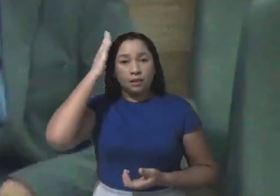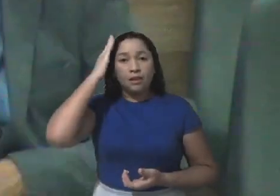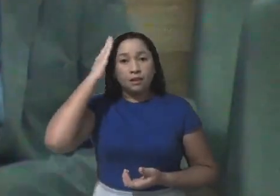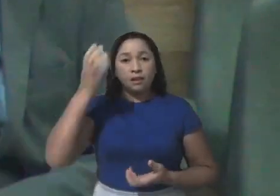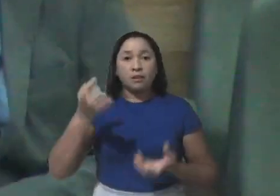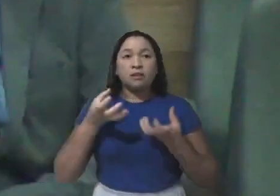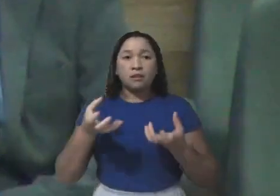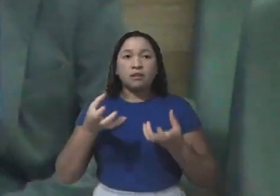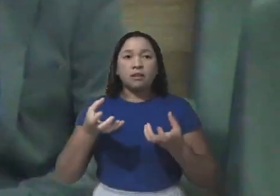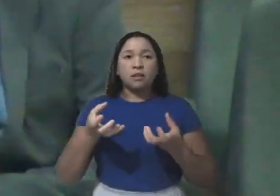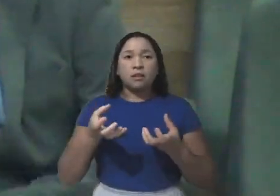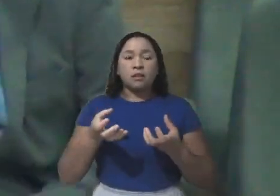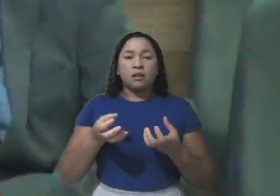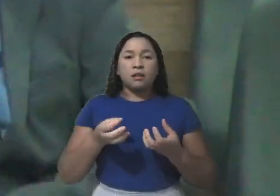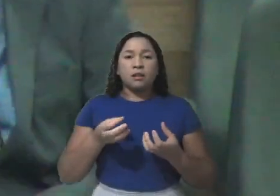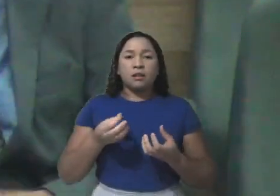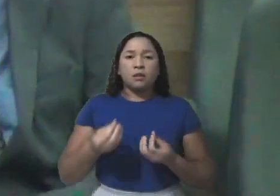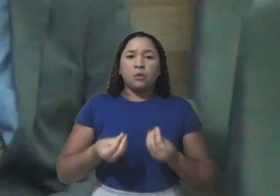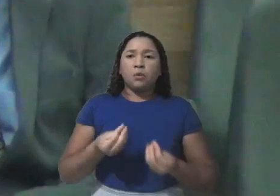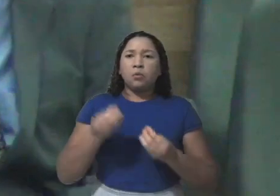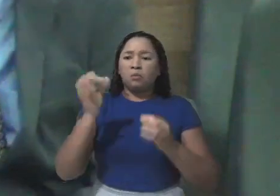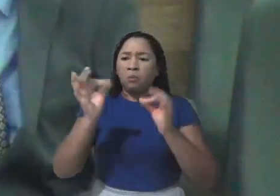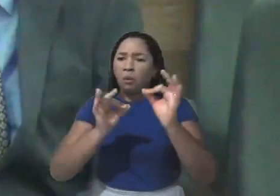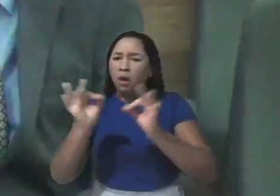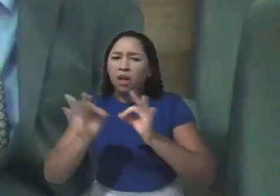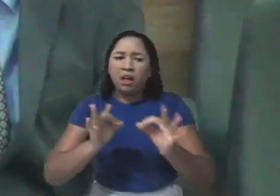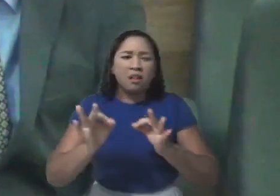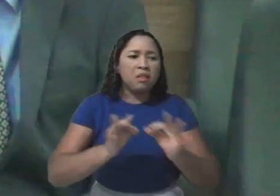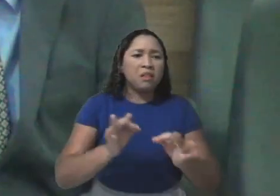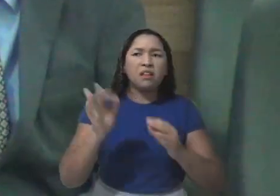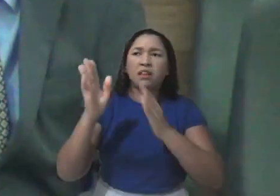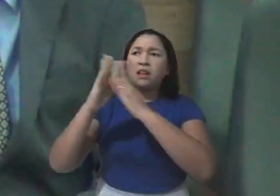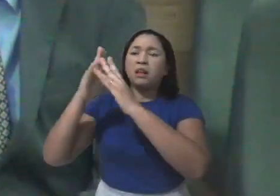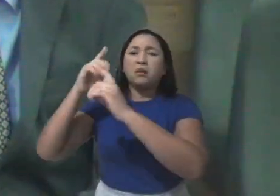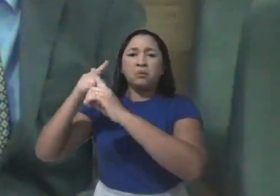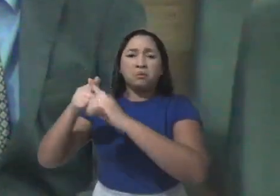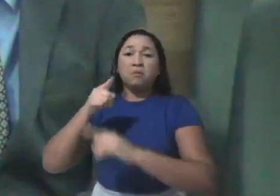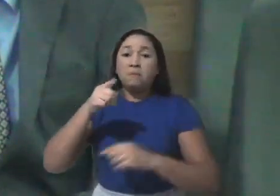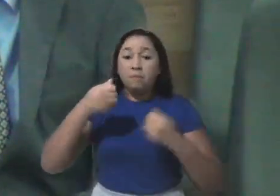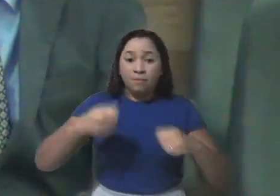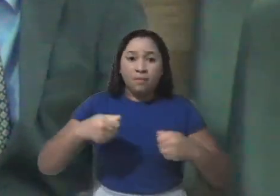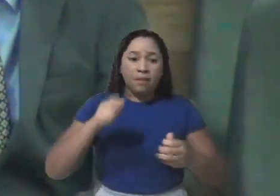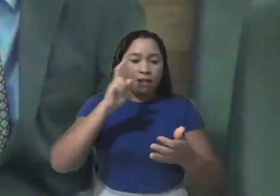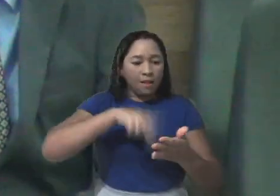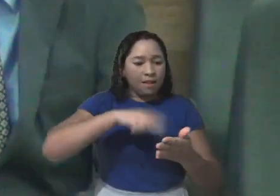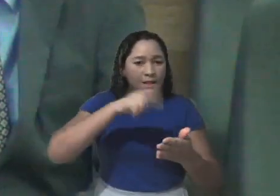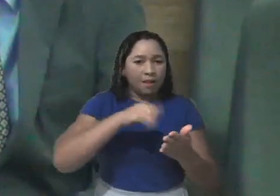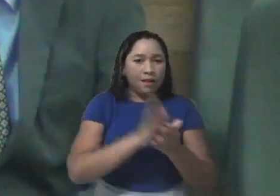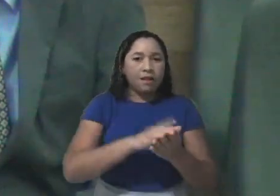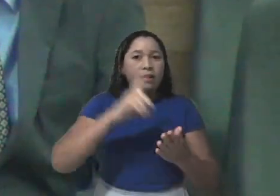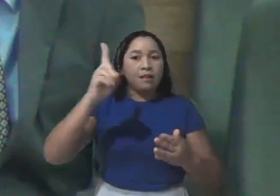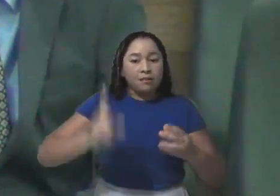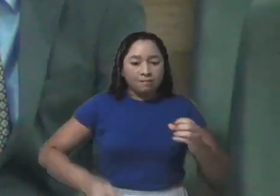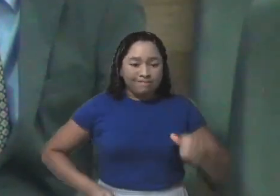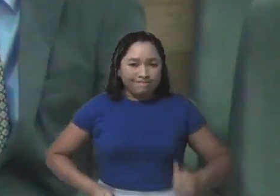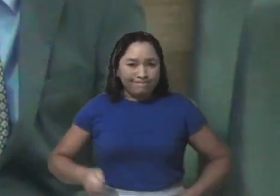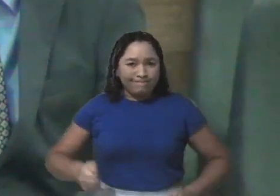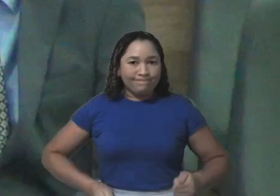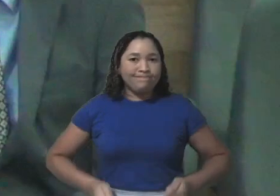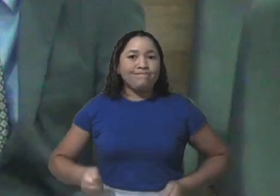se organizar uma igreja, você tem que ler o livro de Atos dos Apóstolos. Então, o credo é bíblico ou não é